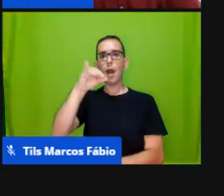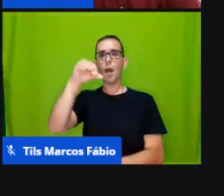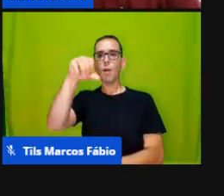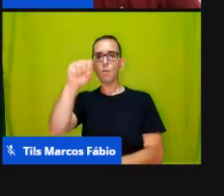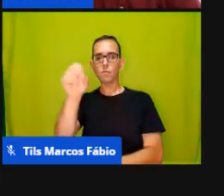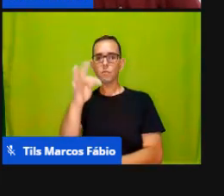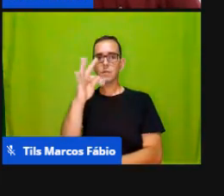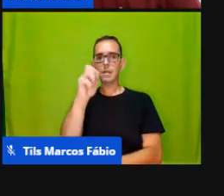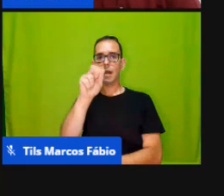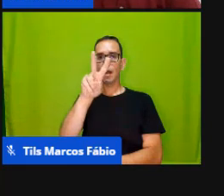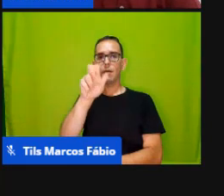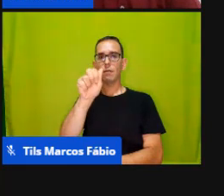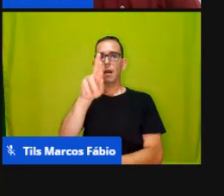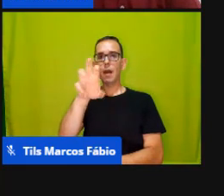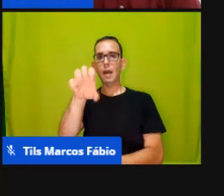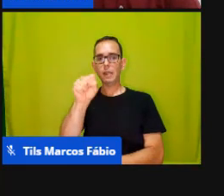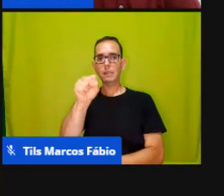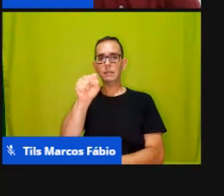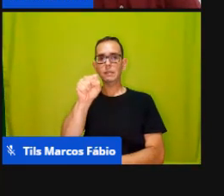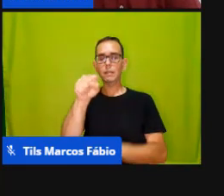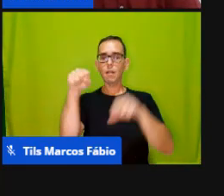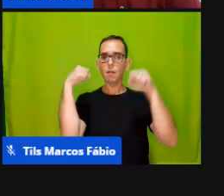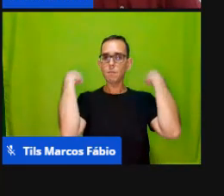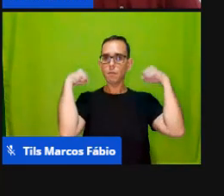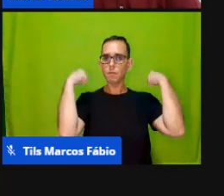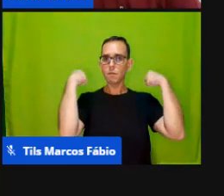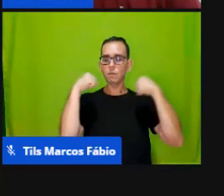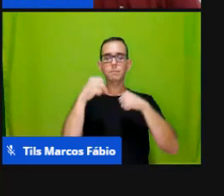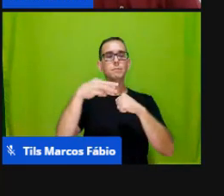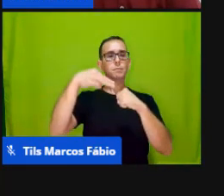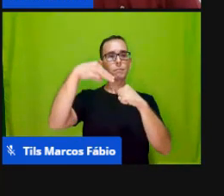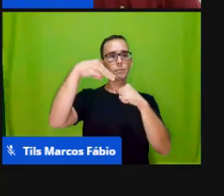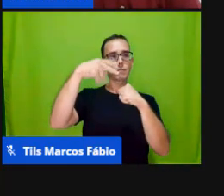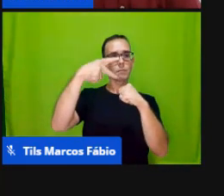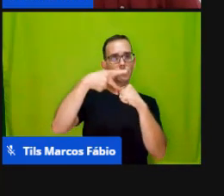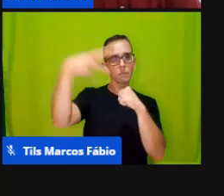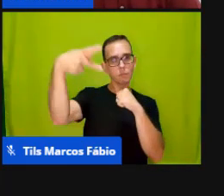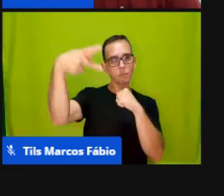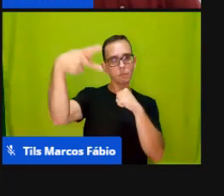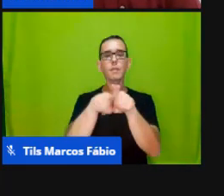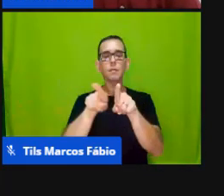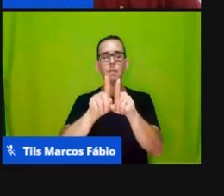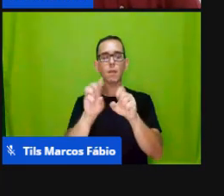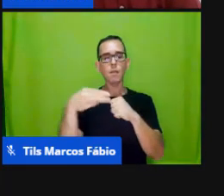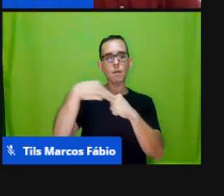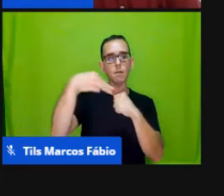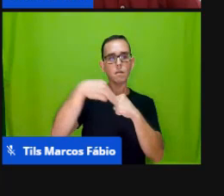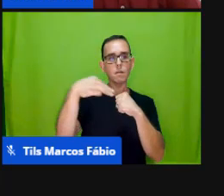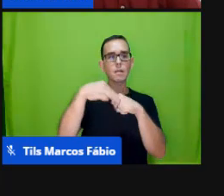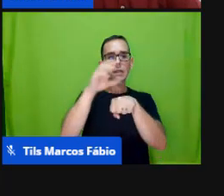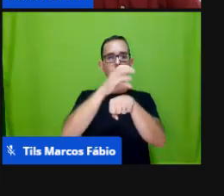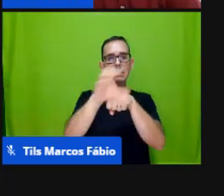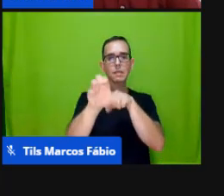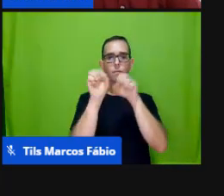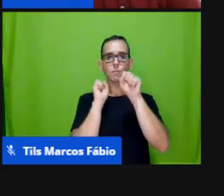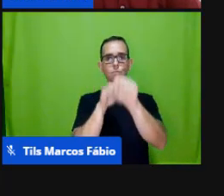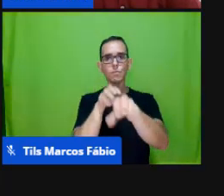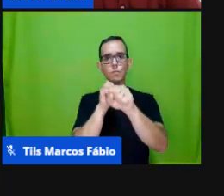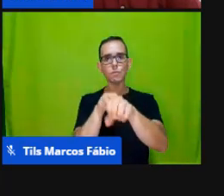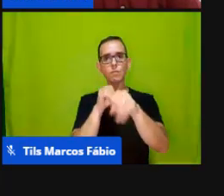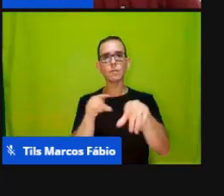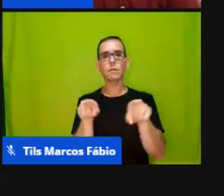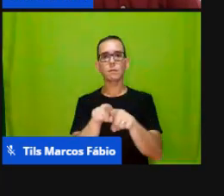educação física, pós-graduado, com mestrado na área da ciência da educação